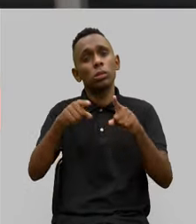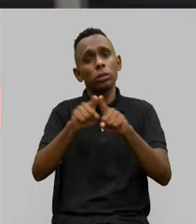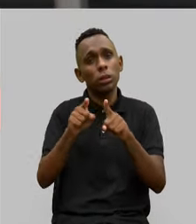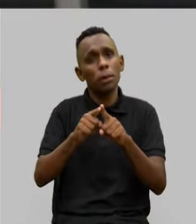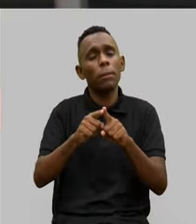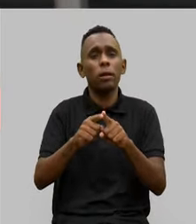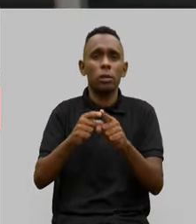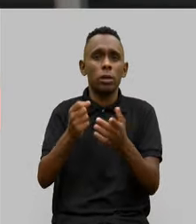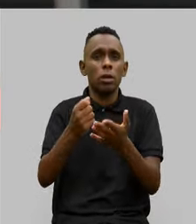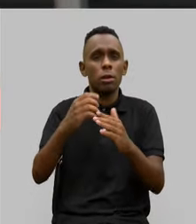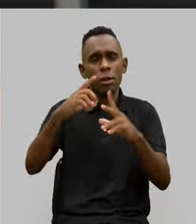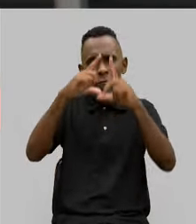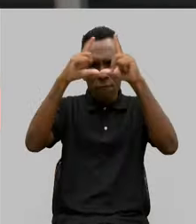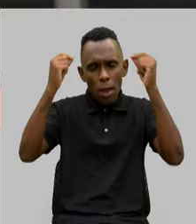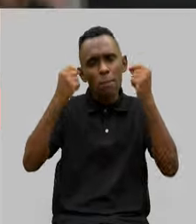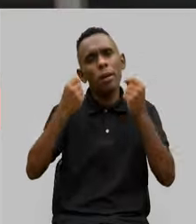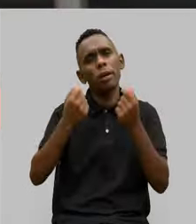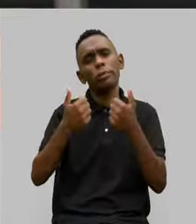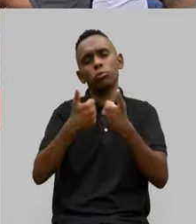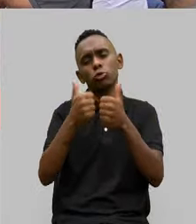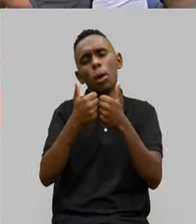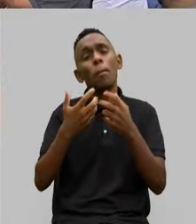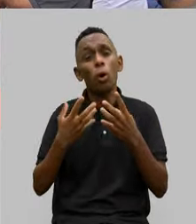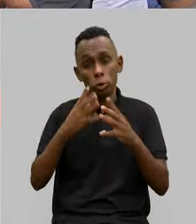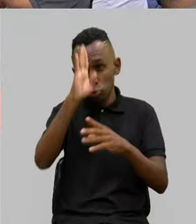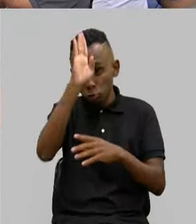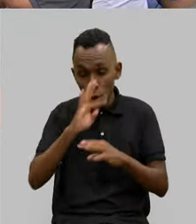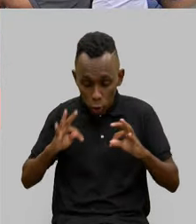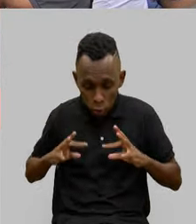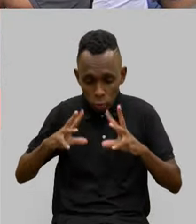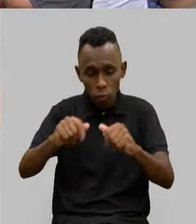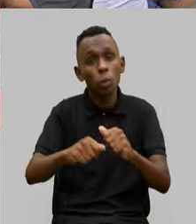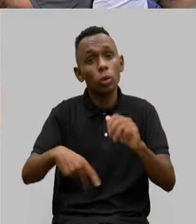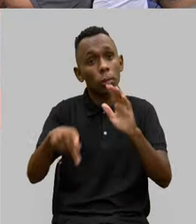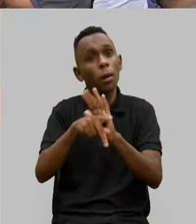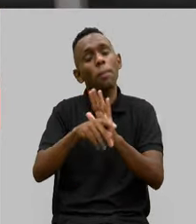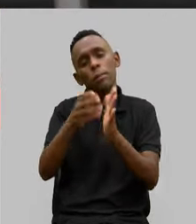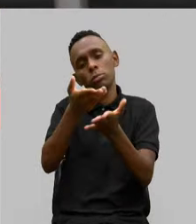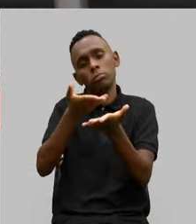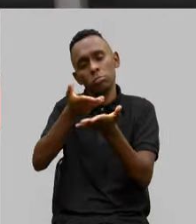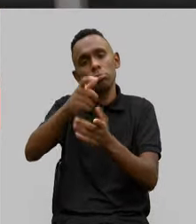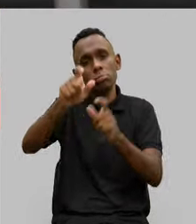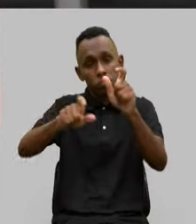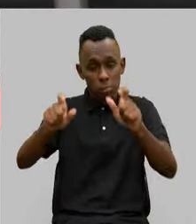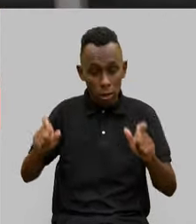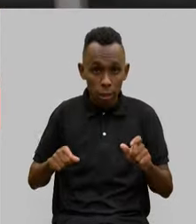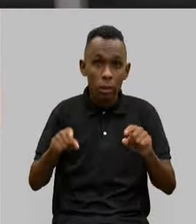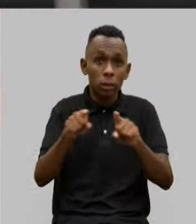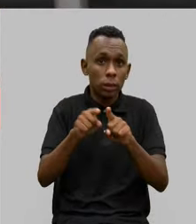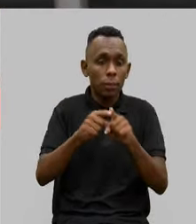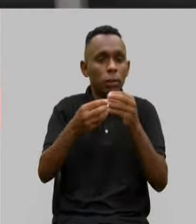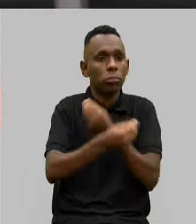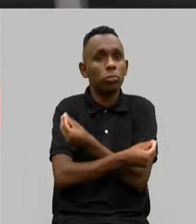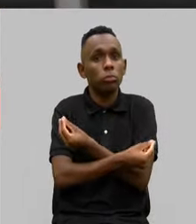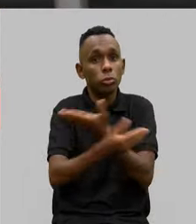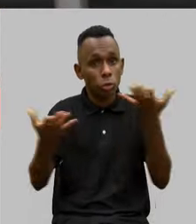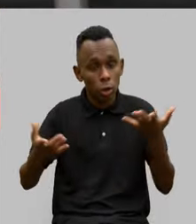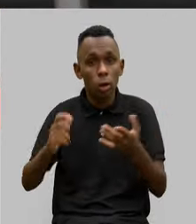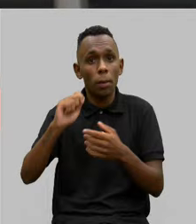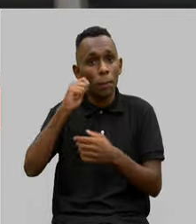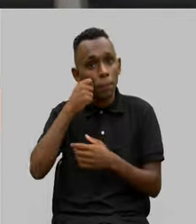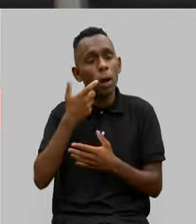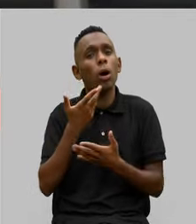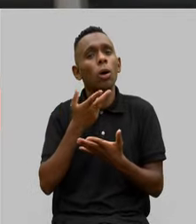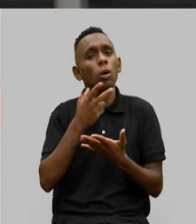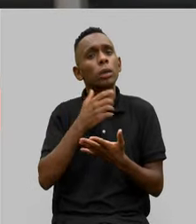enfermeira transporte e tudo isso gratuito para os nossos pacientes a gente também faz distribuição de pães Men